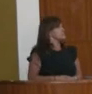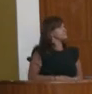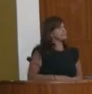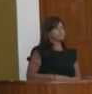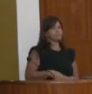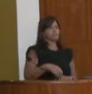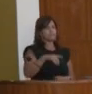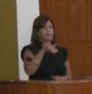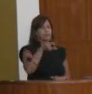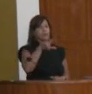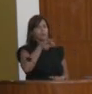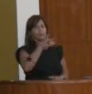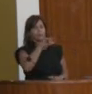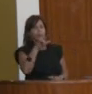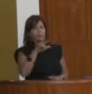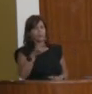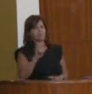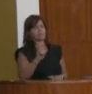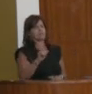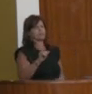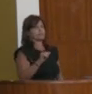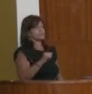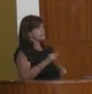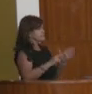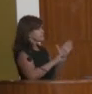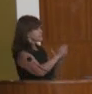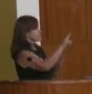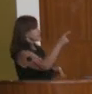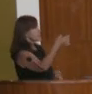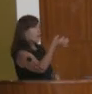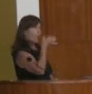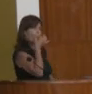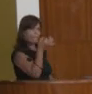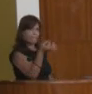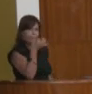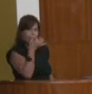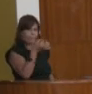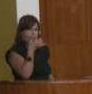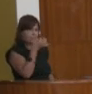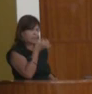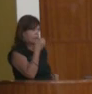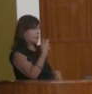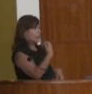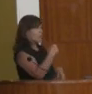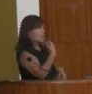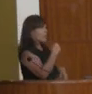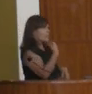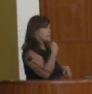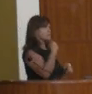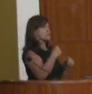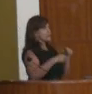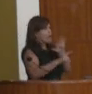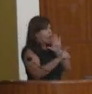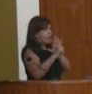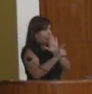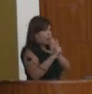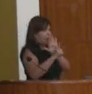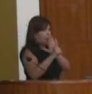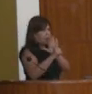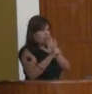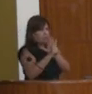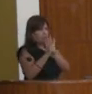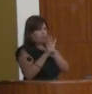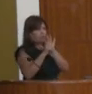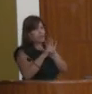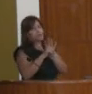Luísa Pires, da SMAC. Ela deu uma sugestão: ampliar a lei de gratuidade no transporte